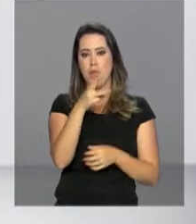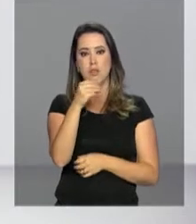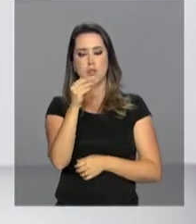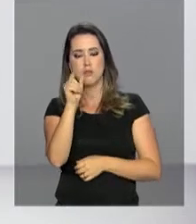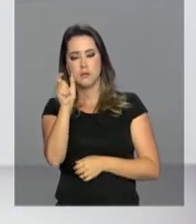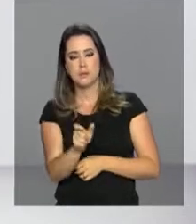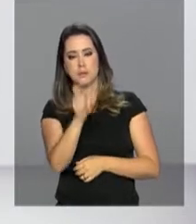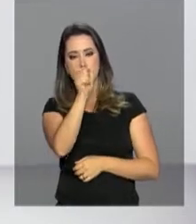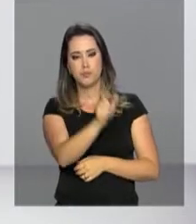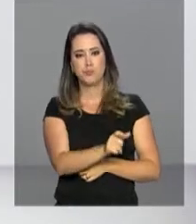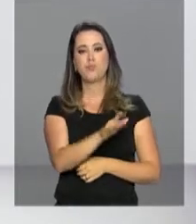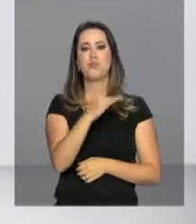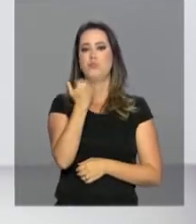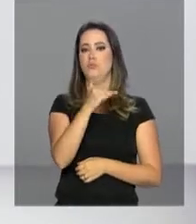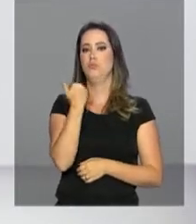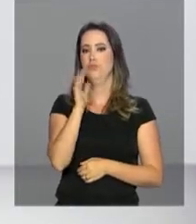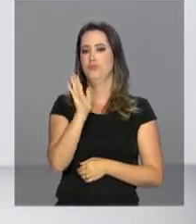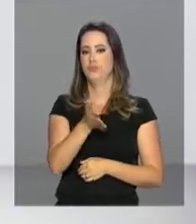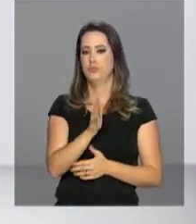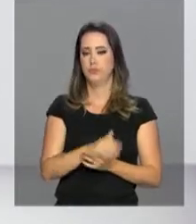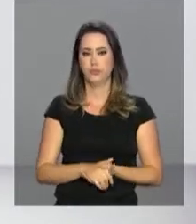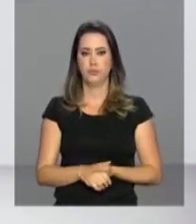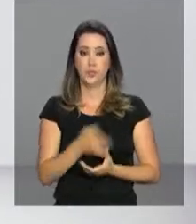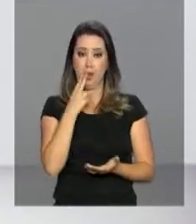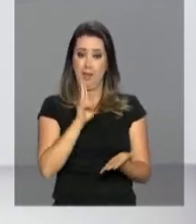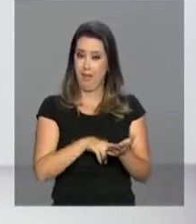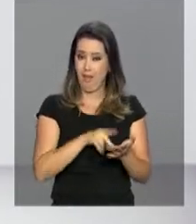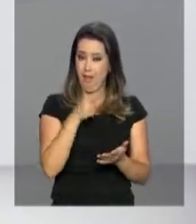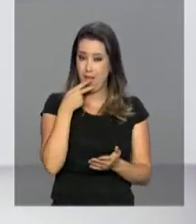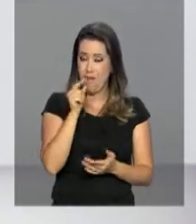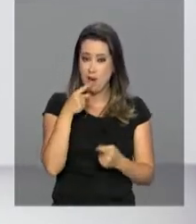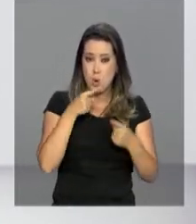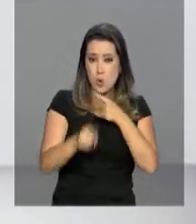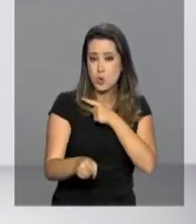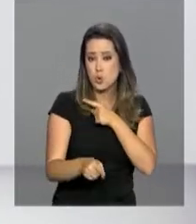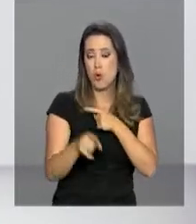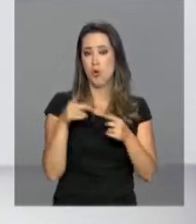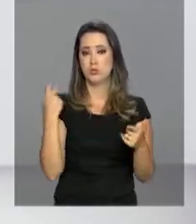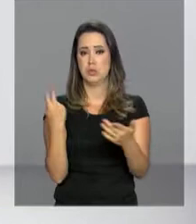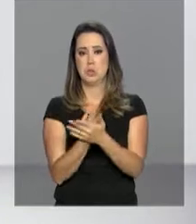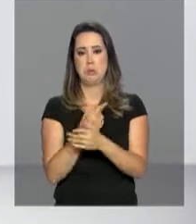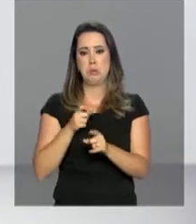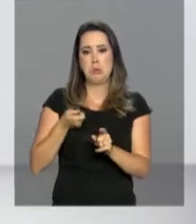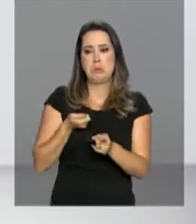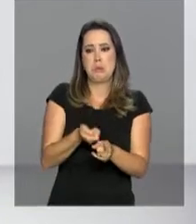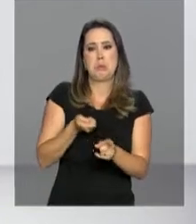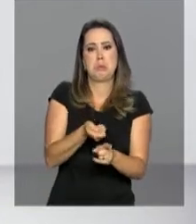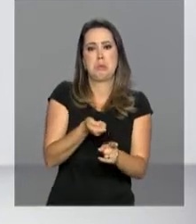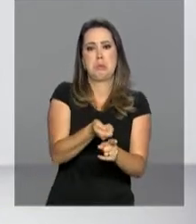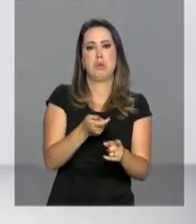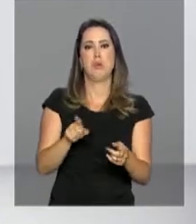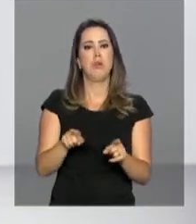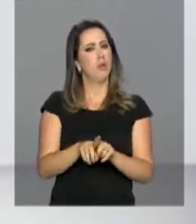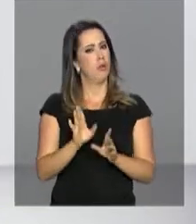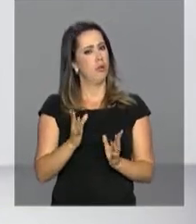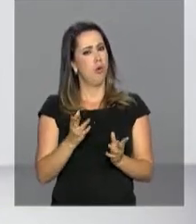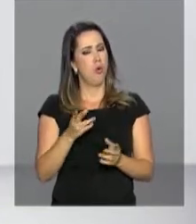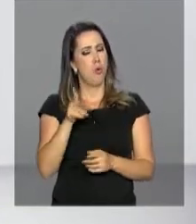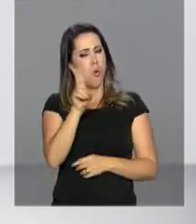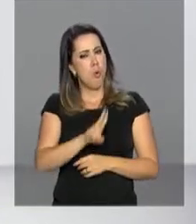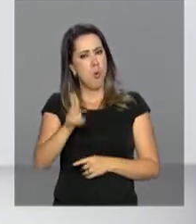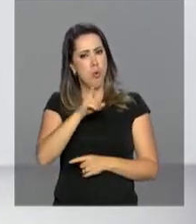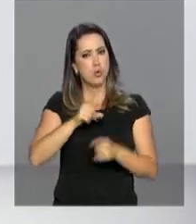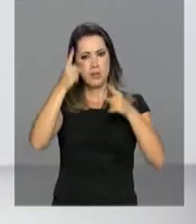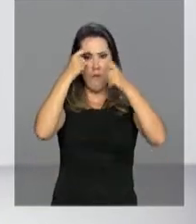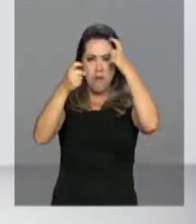protestos na nota do itamaraty o brasil volta a condenar o agravamento da repressão o uso desproporcional e letal da